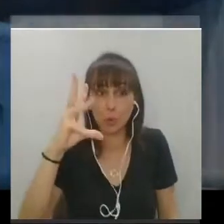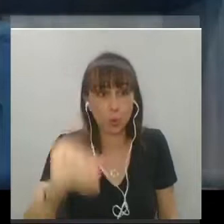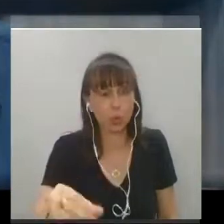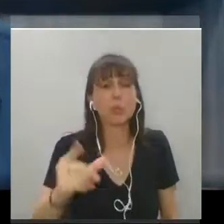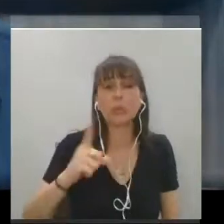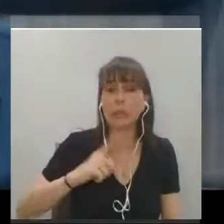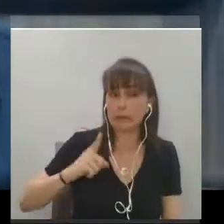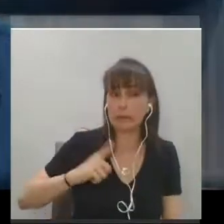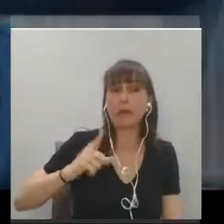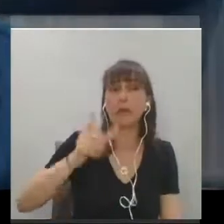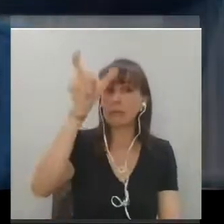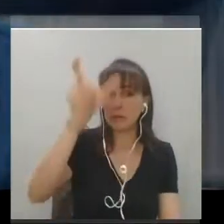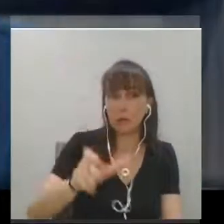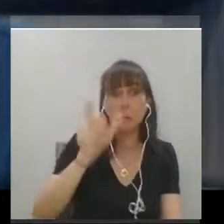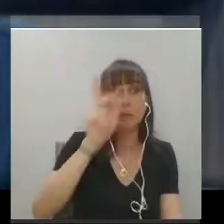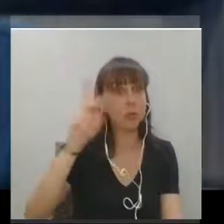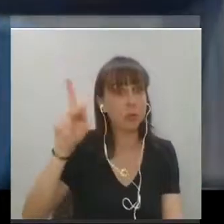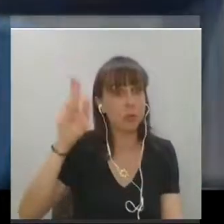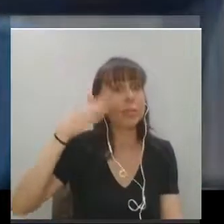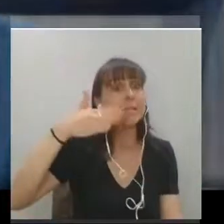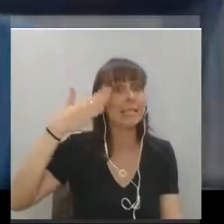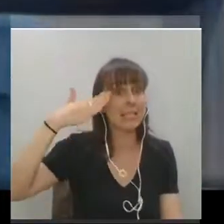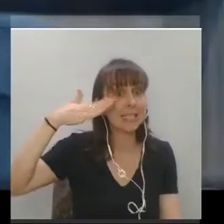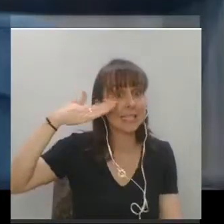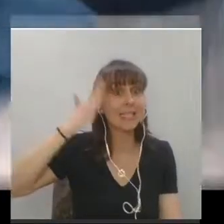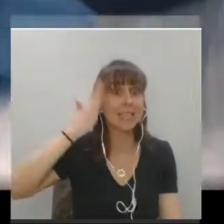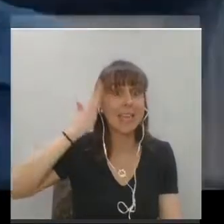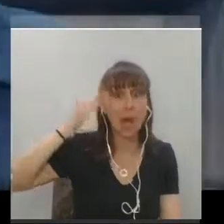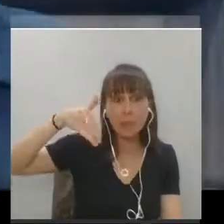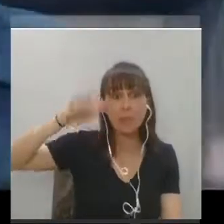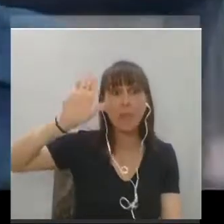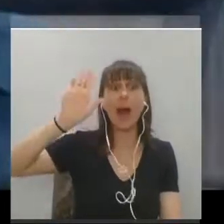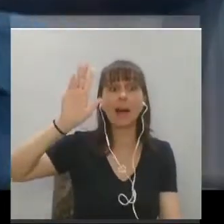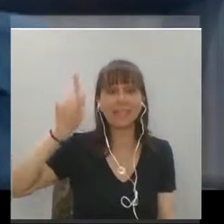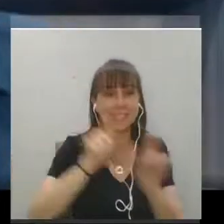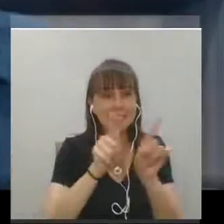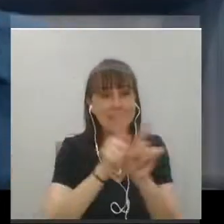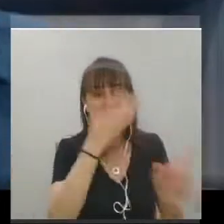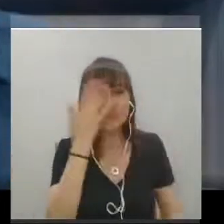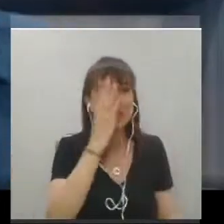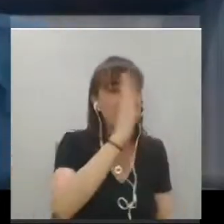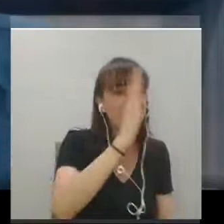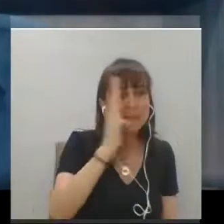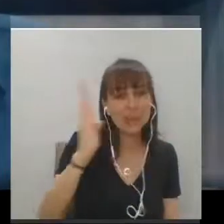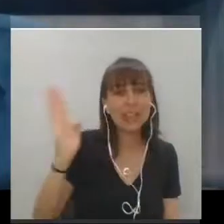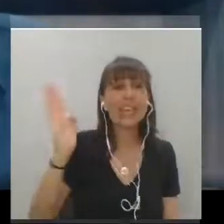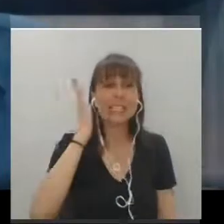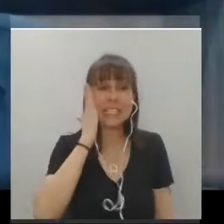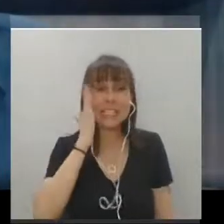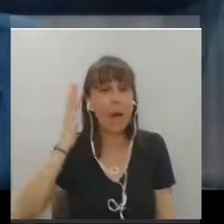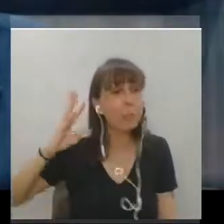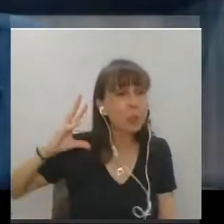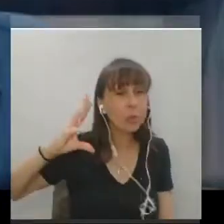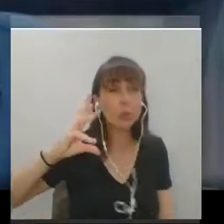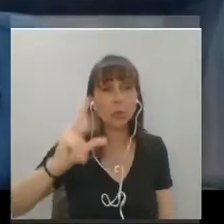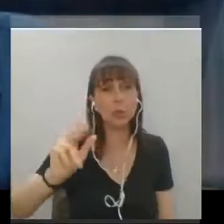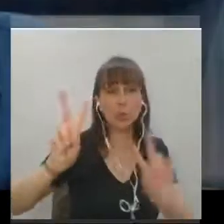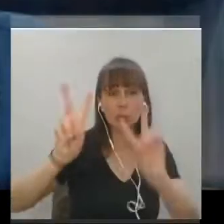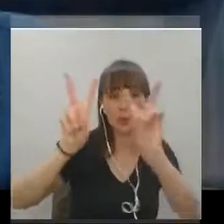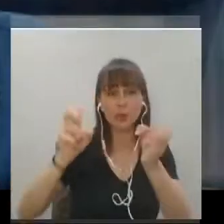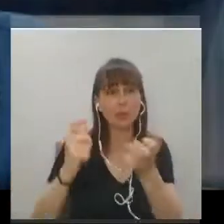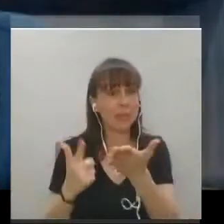professores, né, bibliotecários que sabem tudo sobre livros, né? Então, sabendo disso,